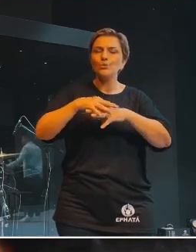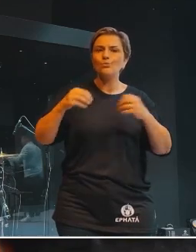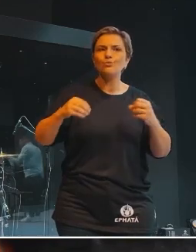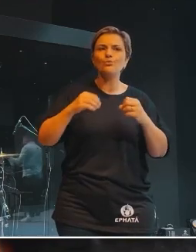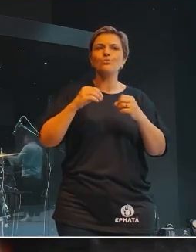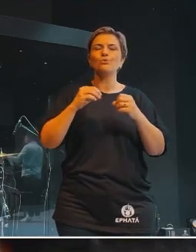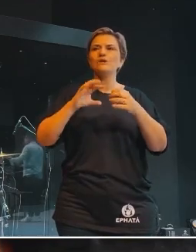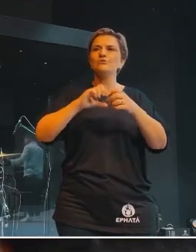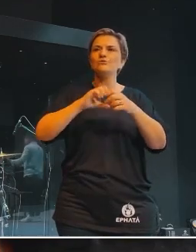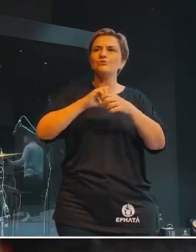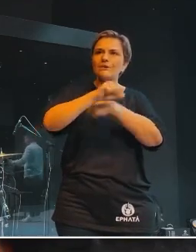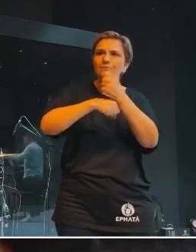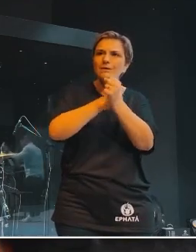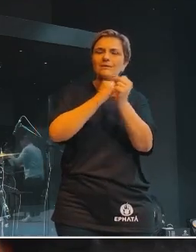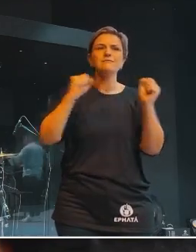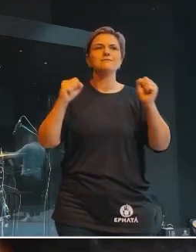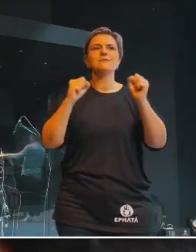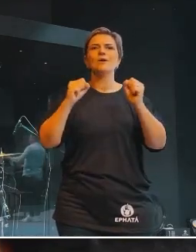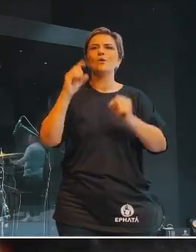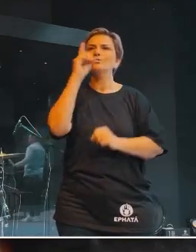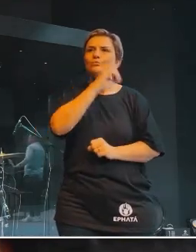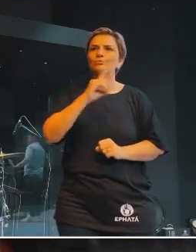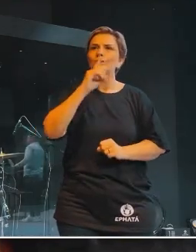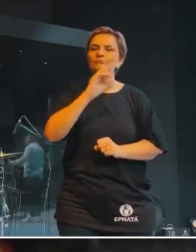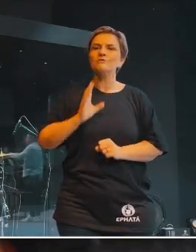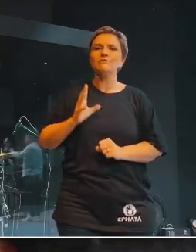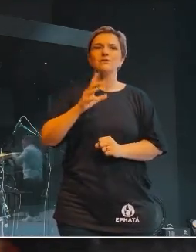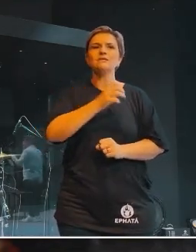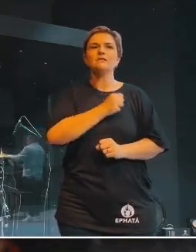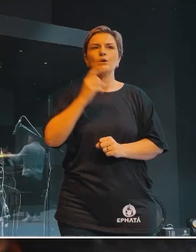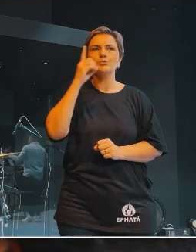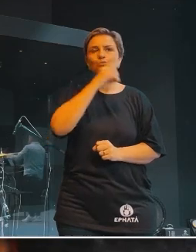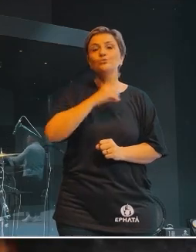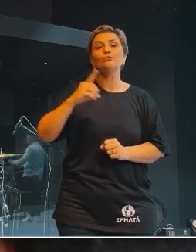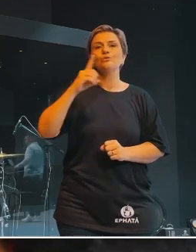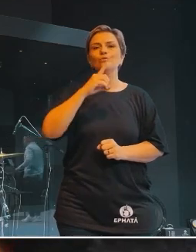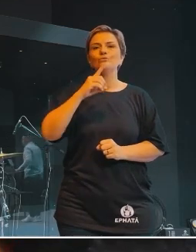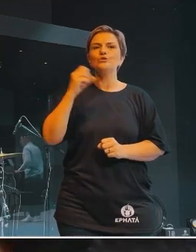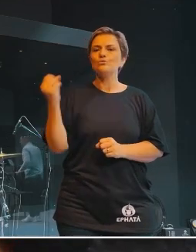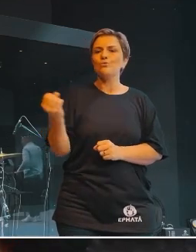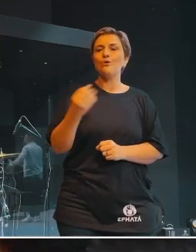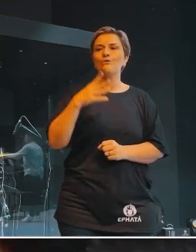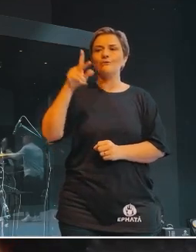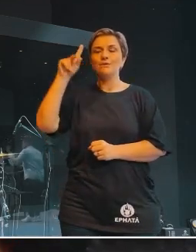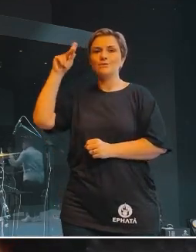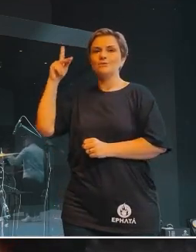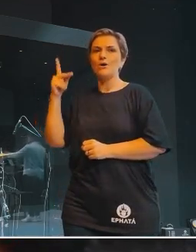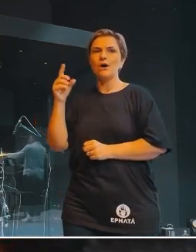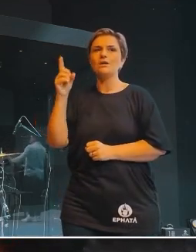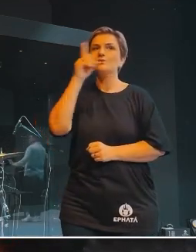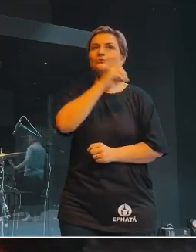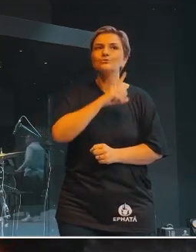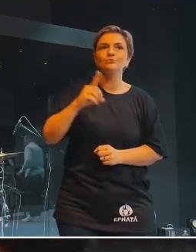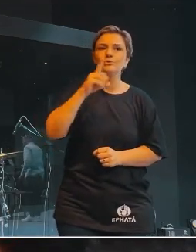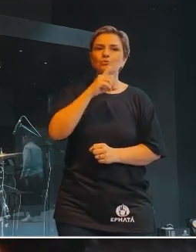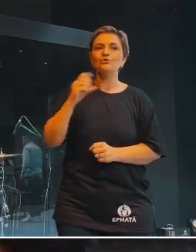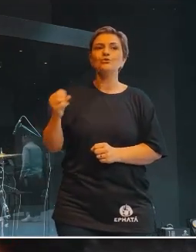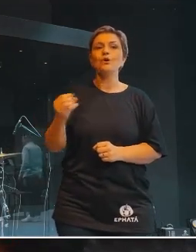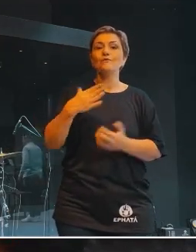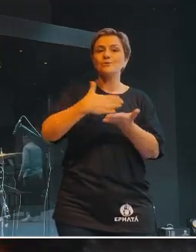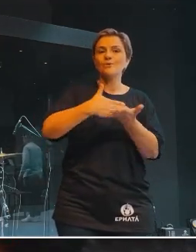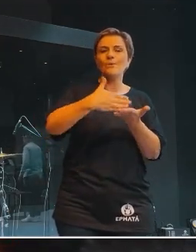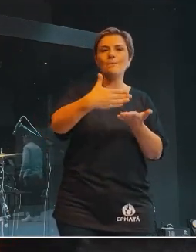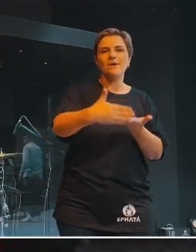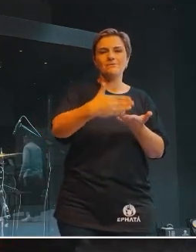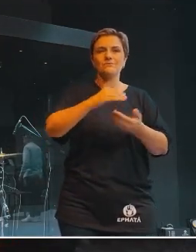libertação, domingo de salvação, domingo de renovo, domingo de novas histórias, domingo de novos